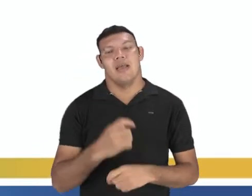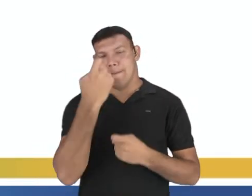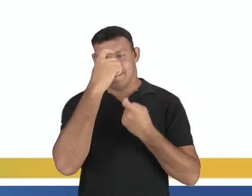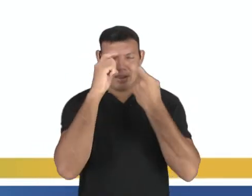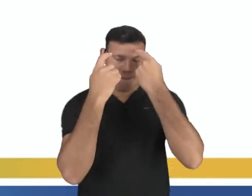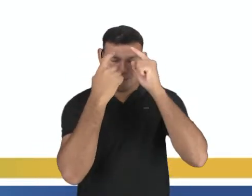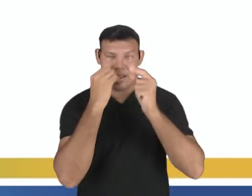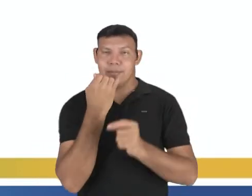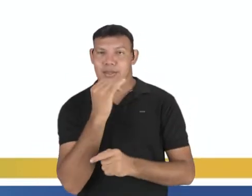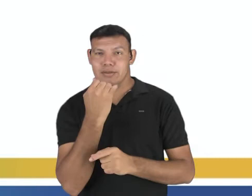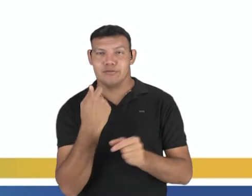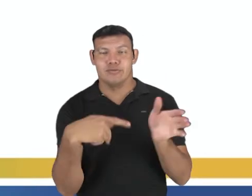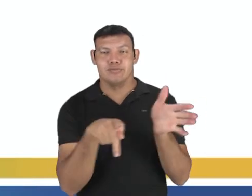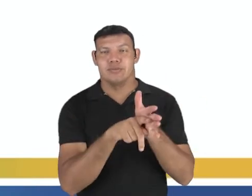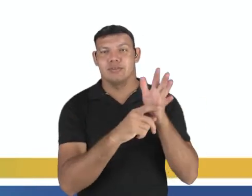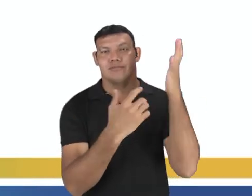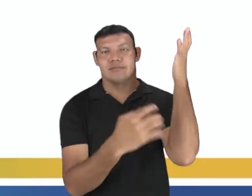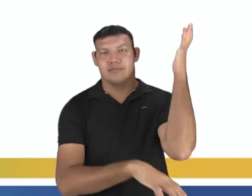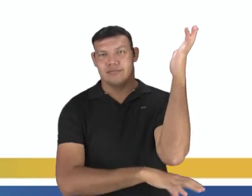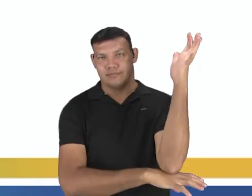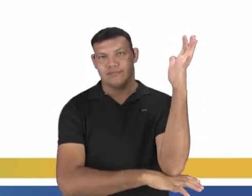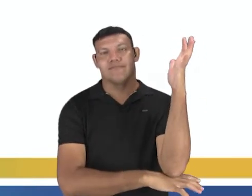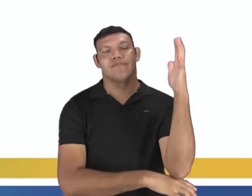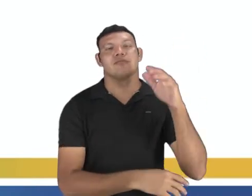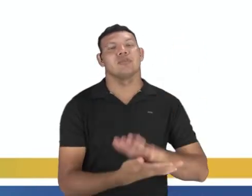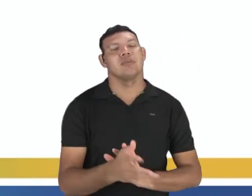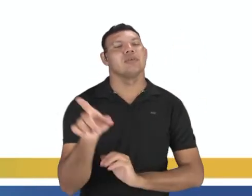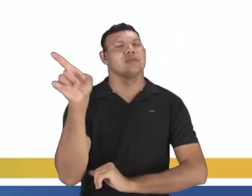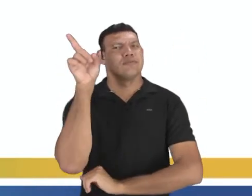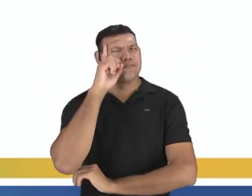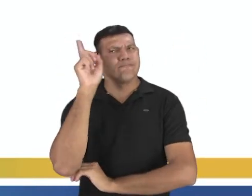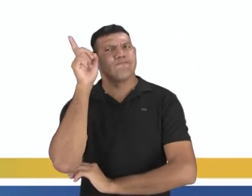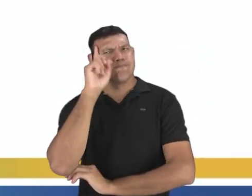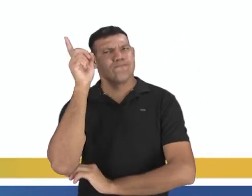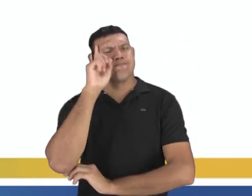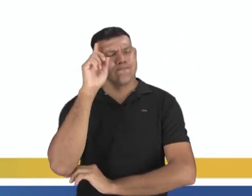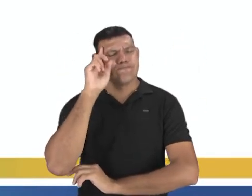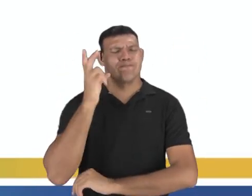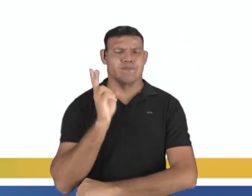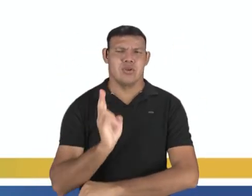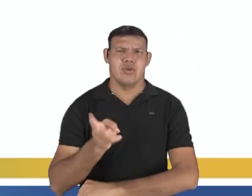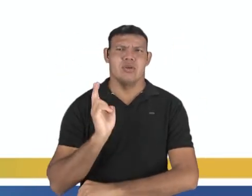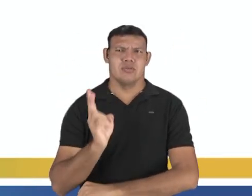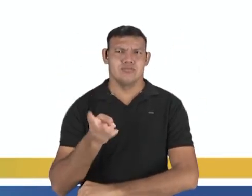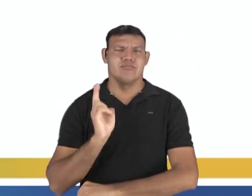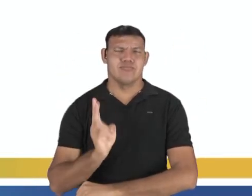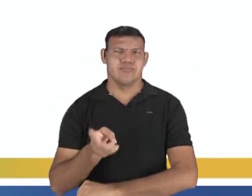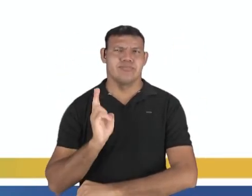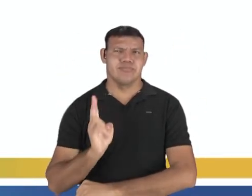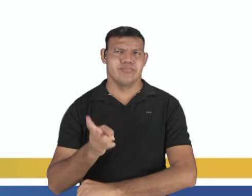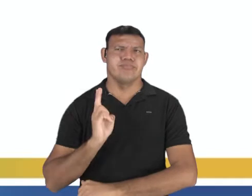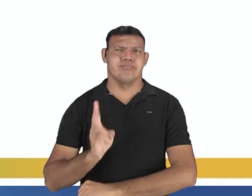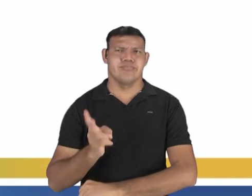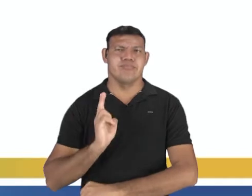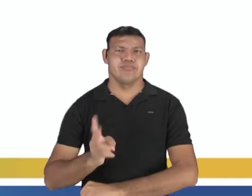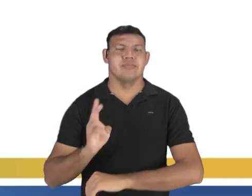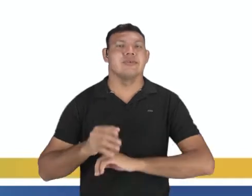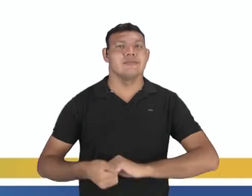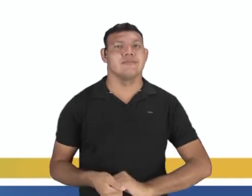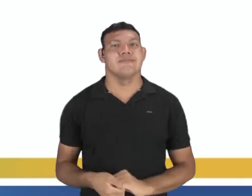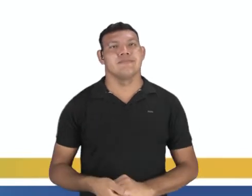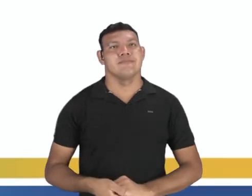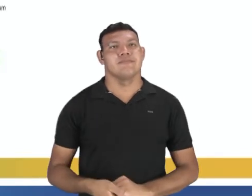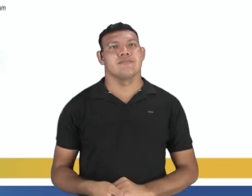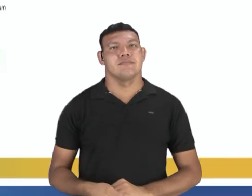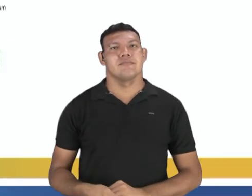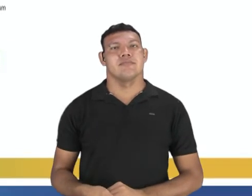da planta, certo? E esse processo ocorre o tempo inteiro, pessoal. Como eu já disse, a produção de energia ela ocorre de forma